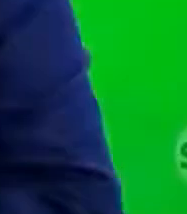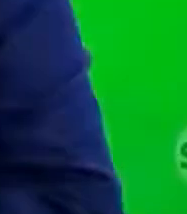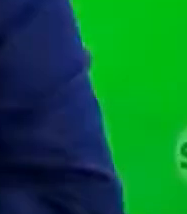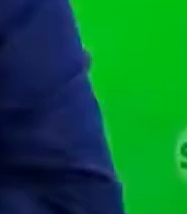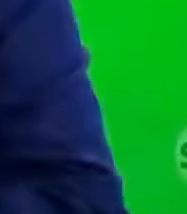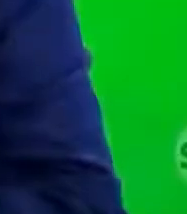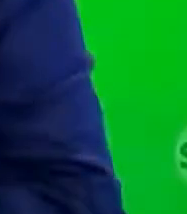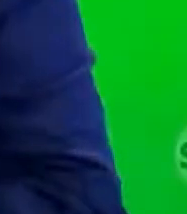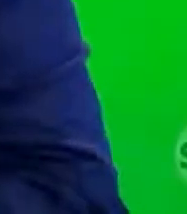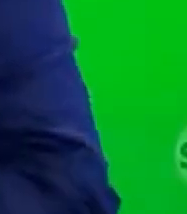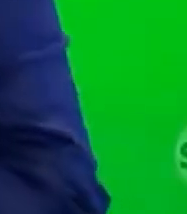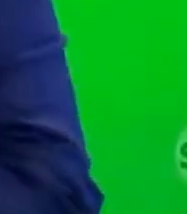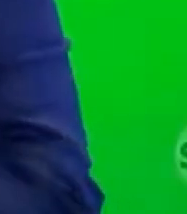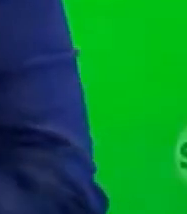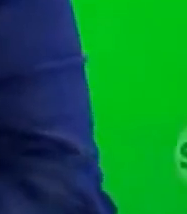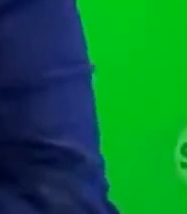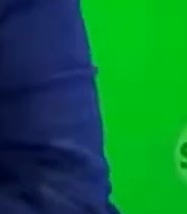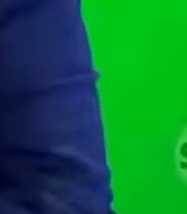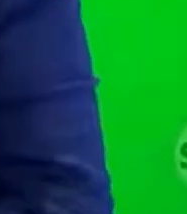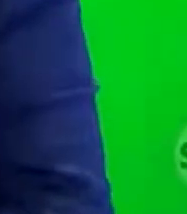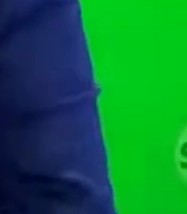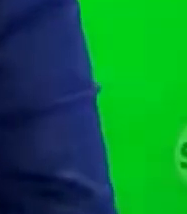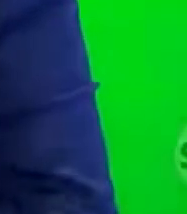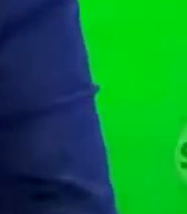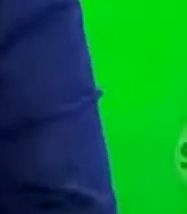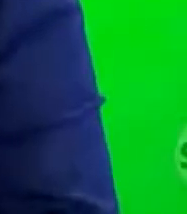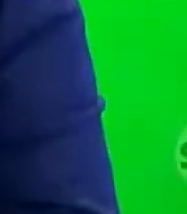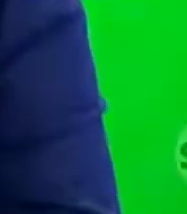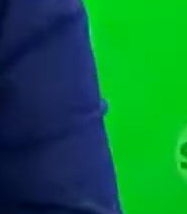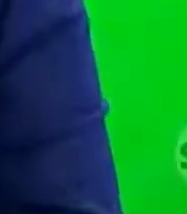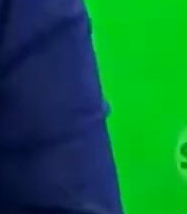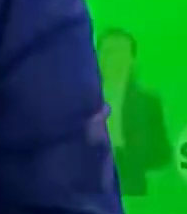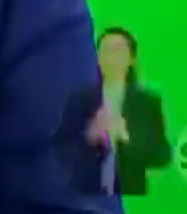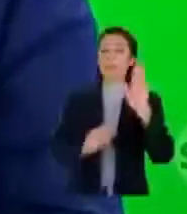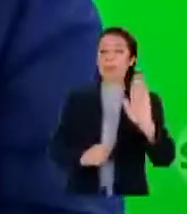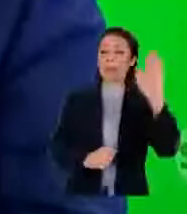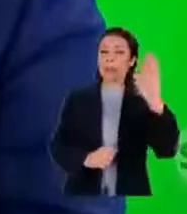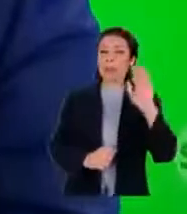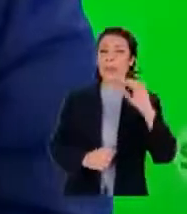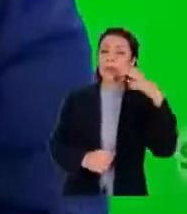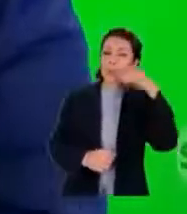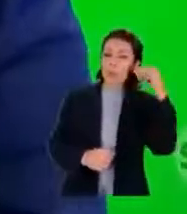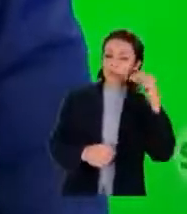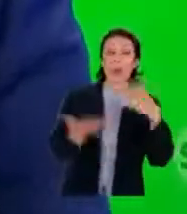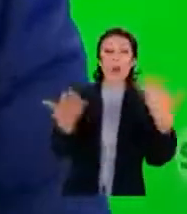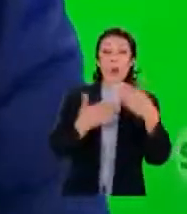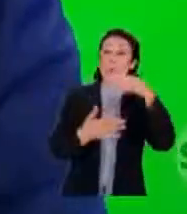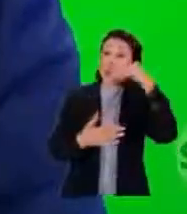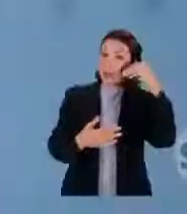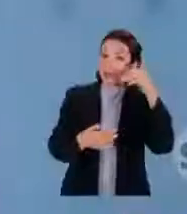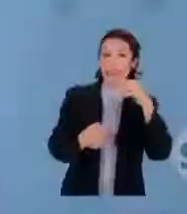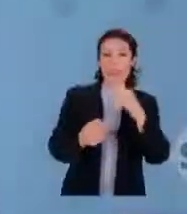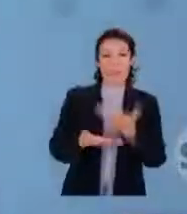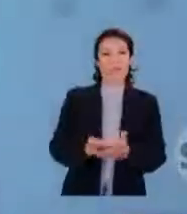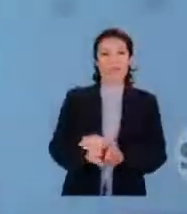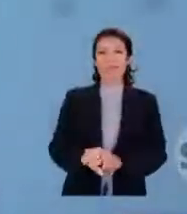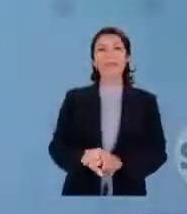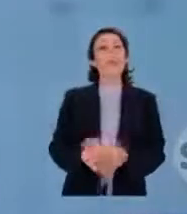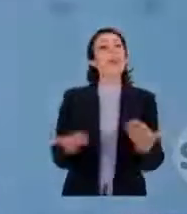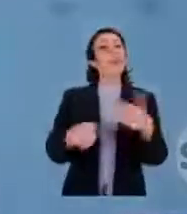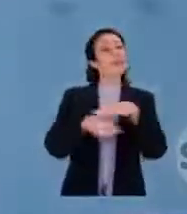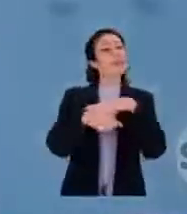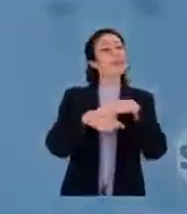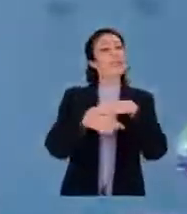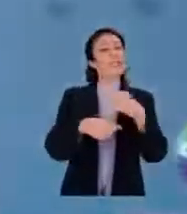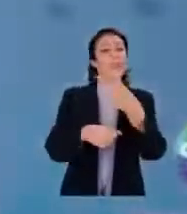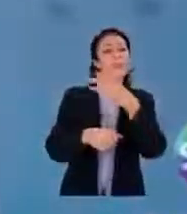Boa noite hoje nós vamos fazer o segundo encontro da série candidatos com Ratinho e hoje estamos recebendo aqui o Ciro Gomes vamos conversar